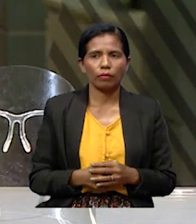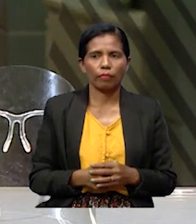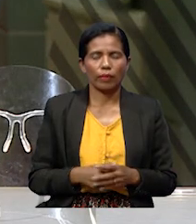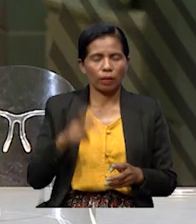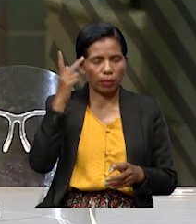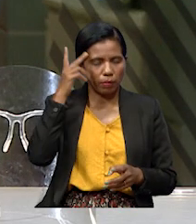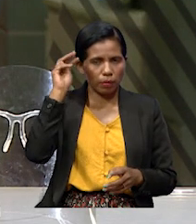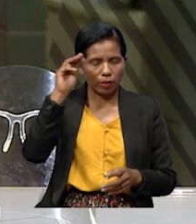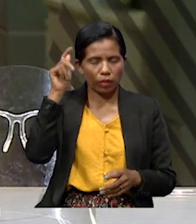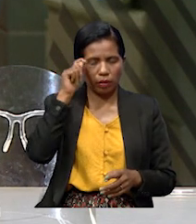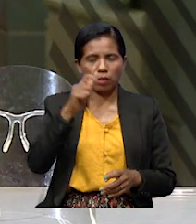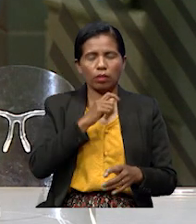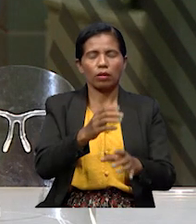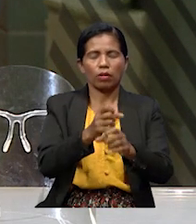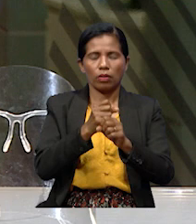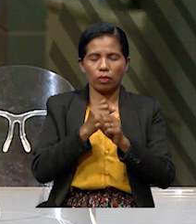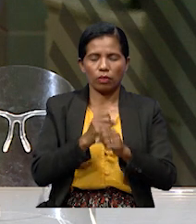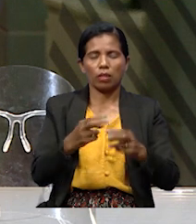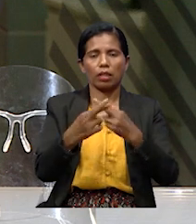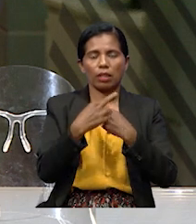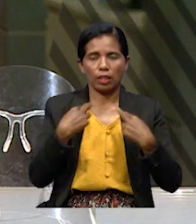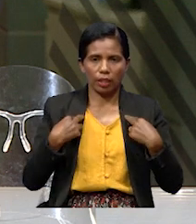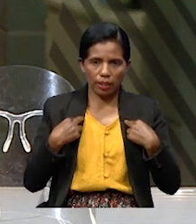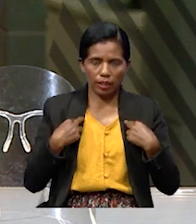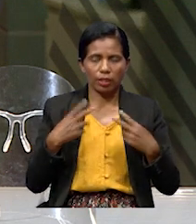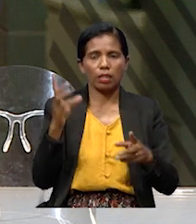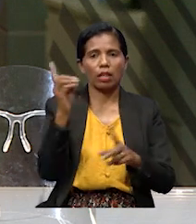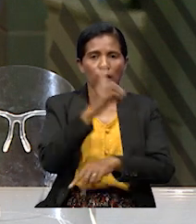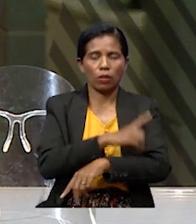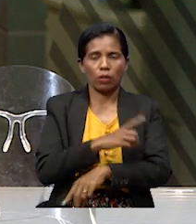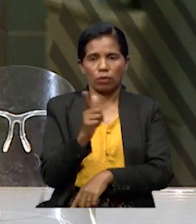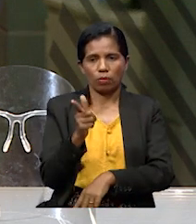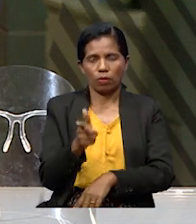Primeiro-Ministro Tormatan Ruak ceifou de licença durante Lorong Ruanolo.